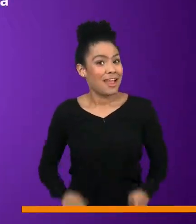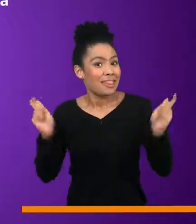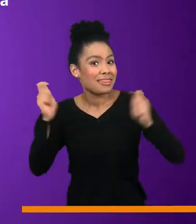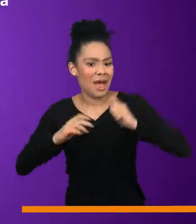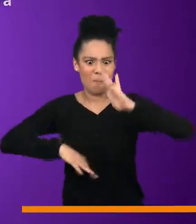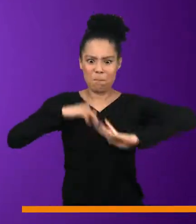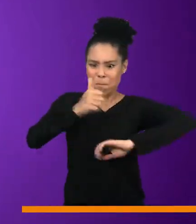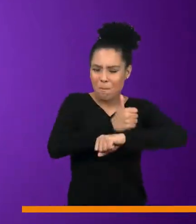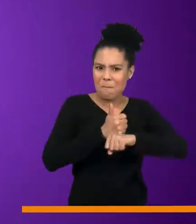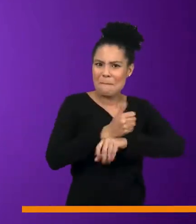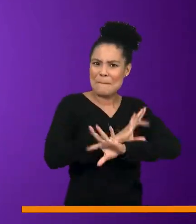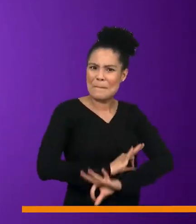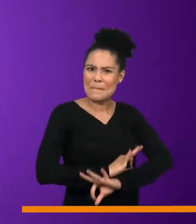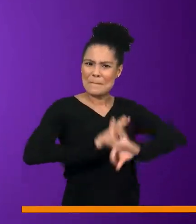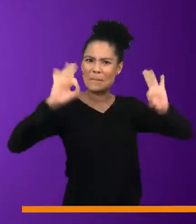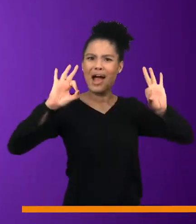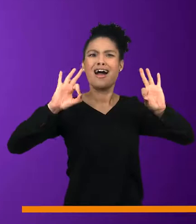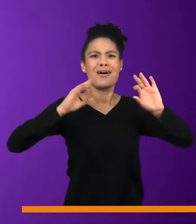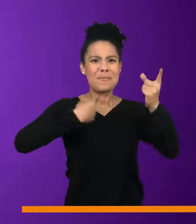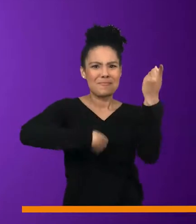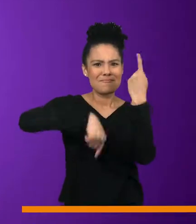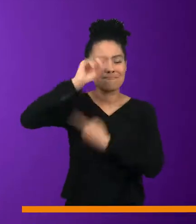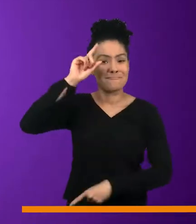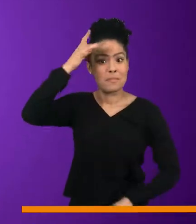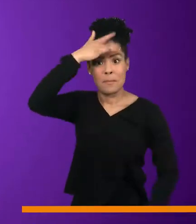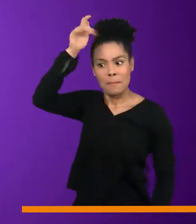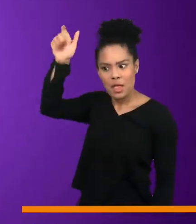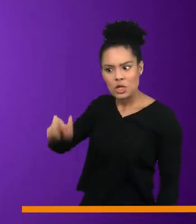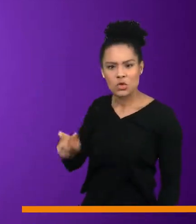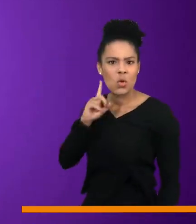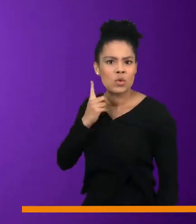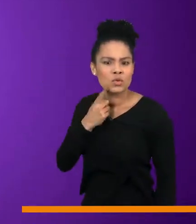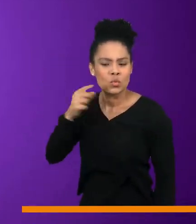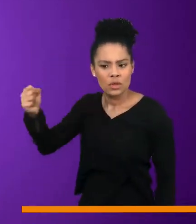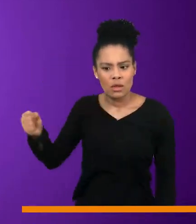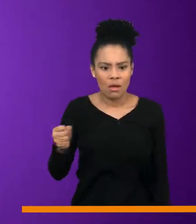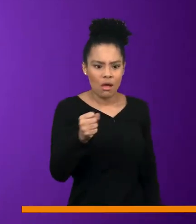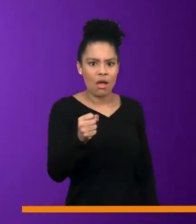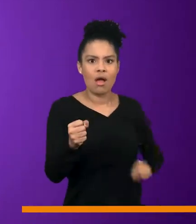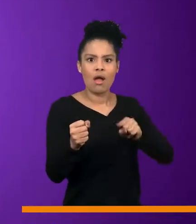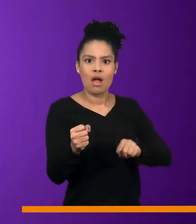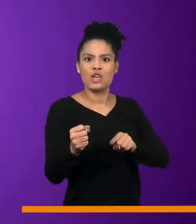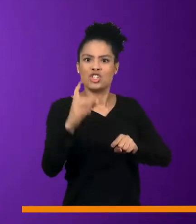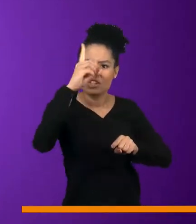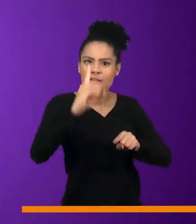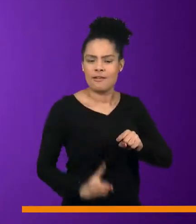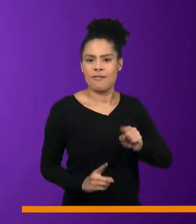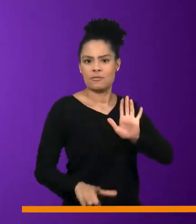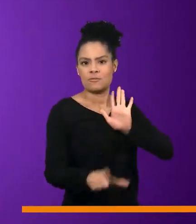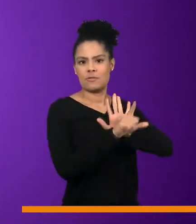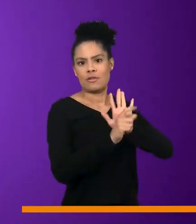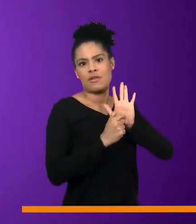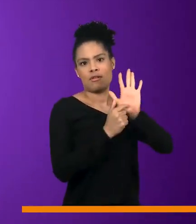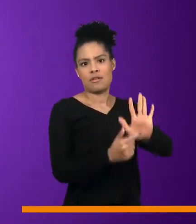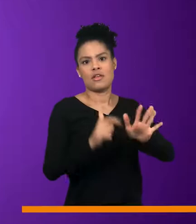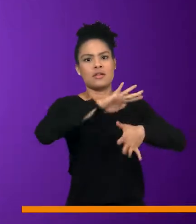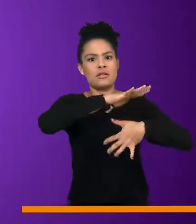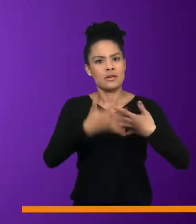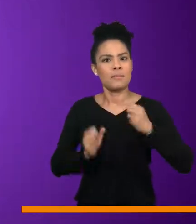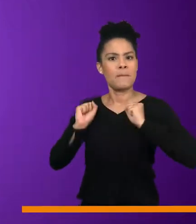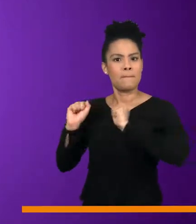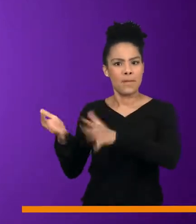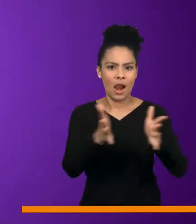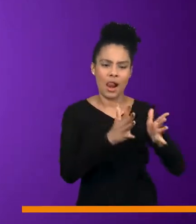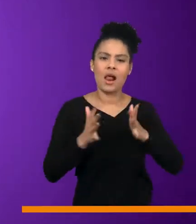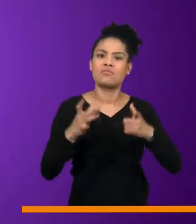carreira de sucesso. O acesso à educação de uma pessoa surda é um direito por lei e deve ser feito por meio da